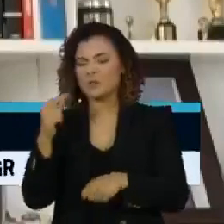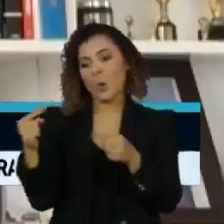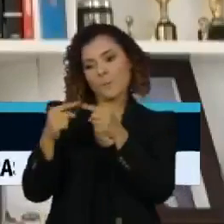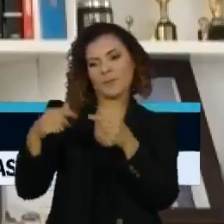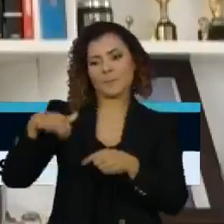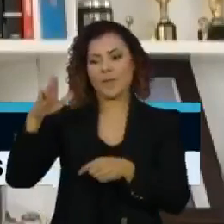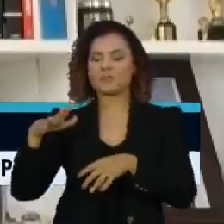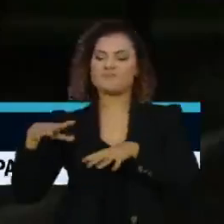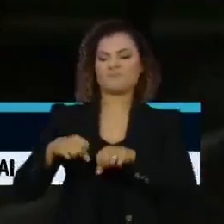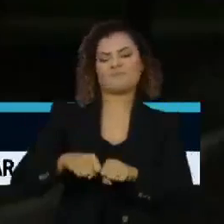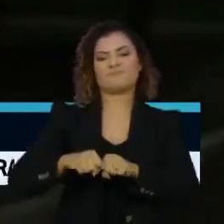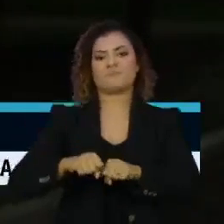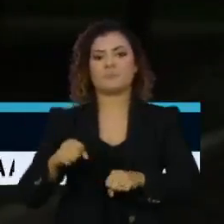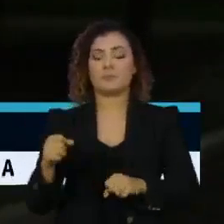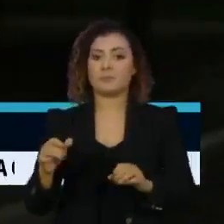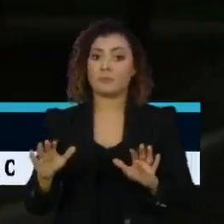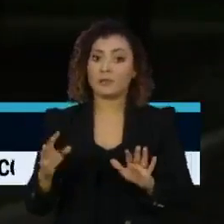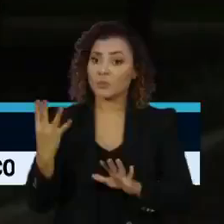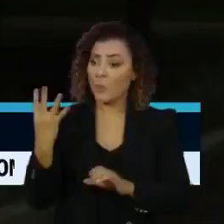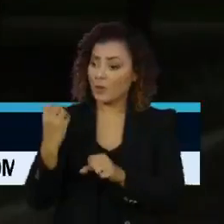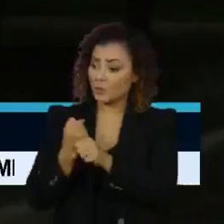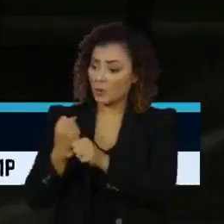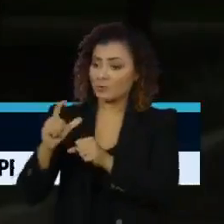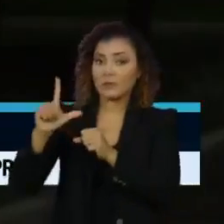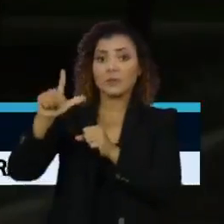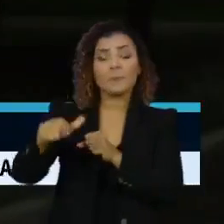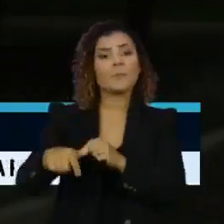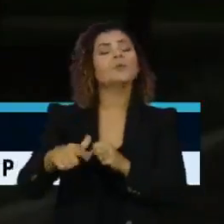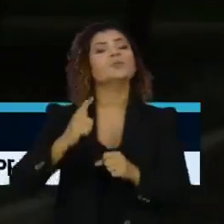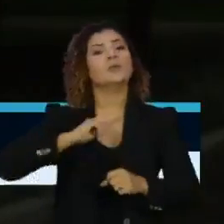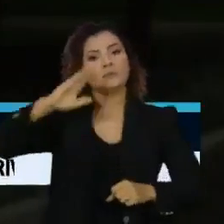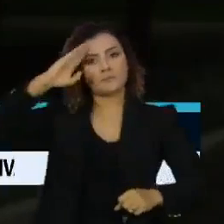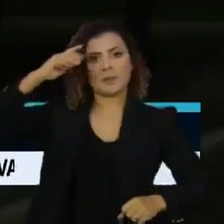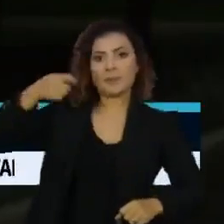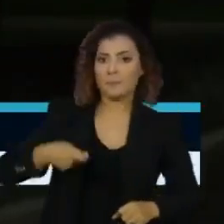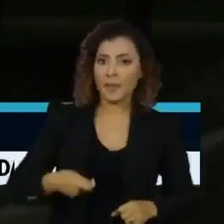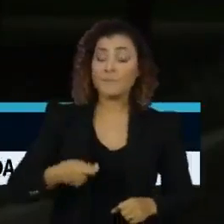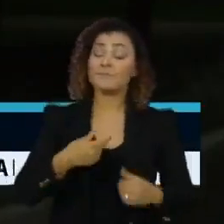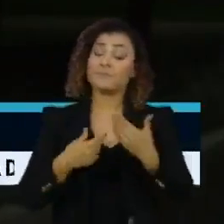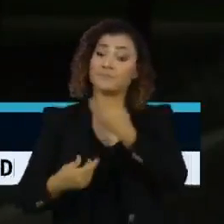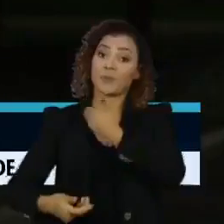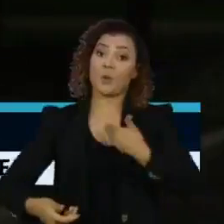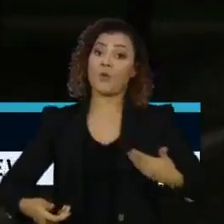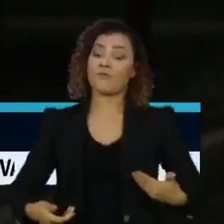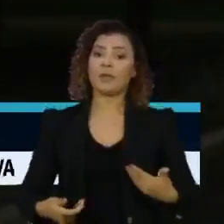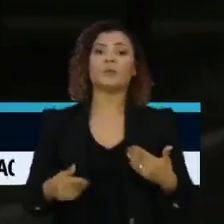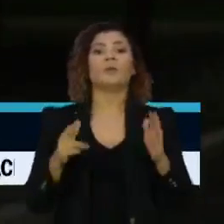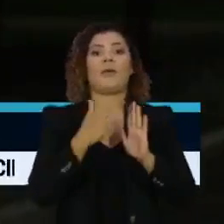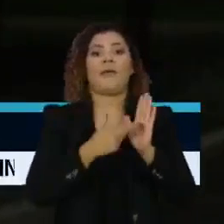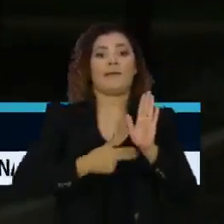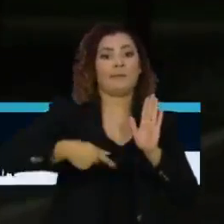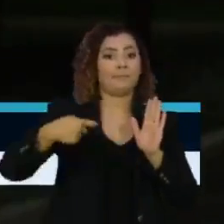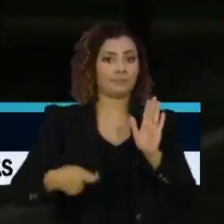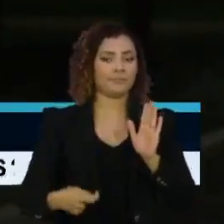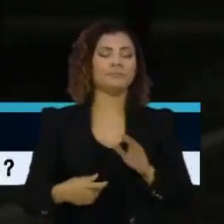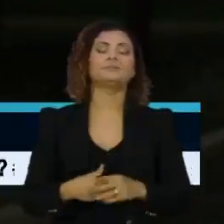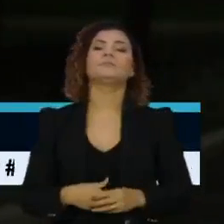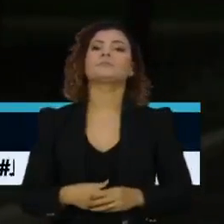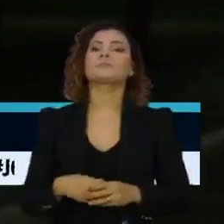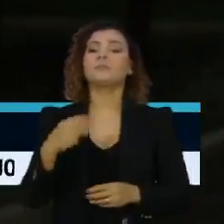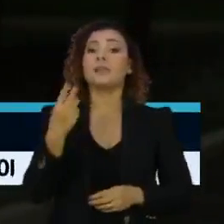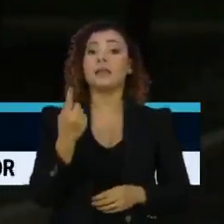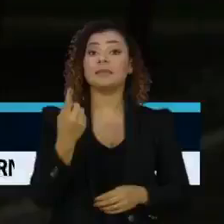data comemorativa. 4 anos após a instauração do regime militar, o governo endureceu as regras. Em